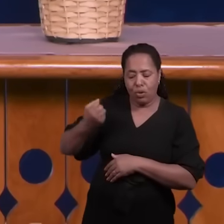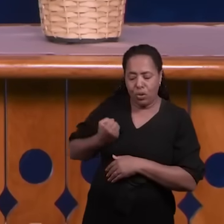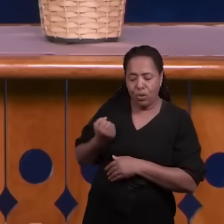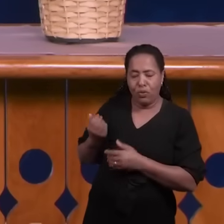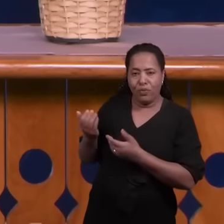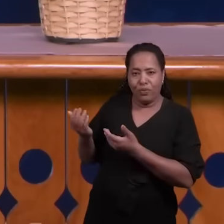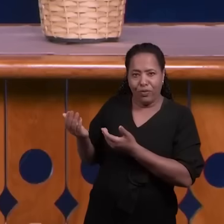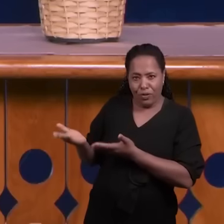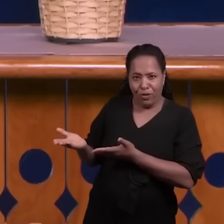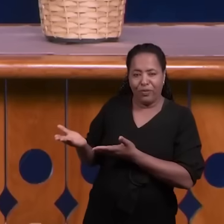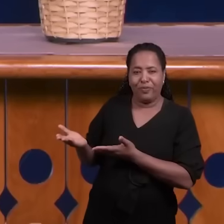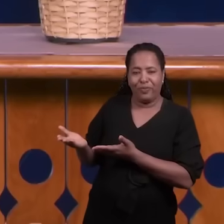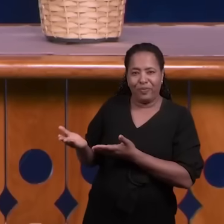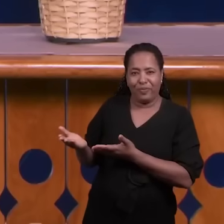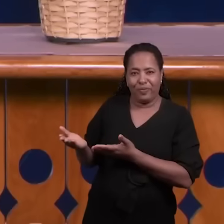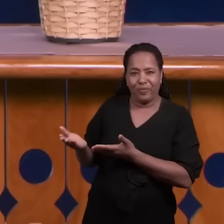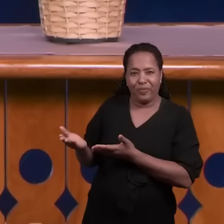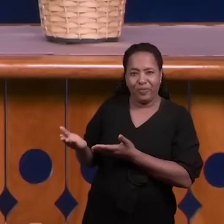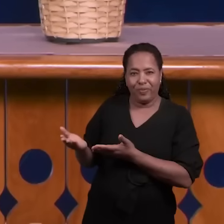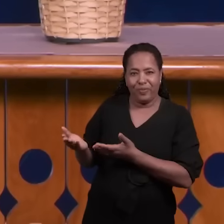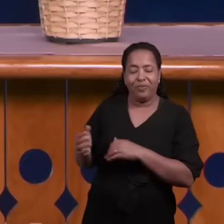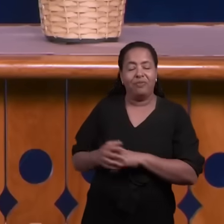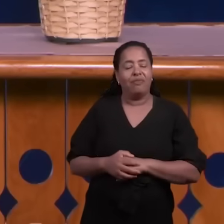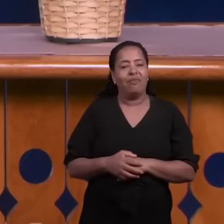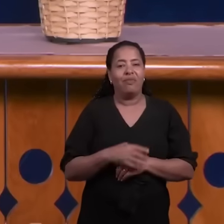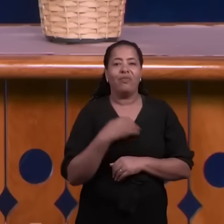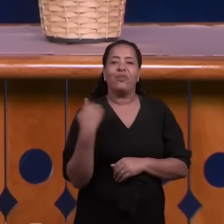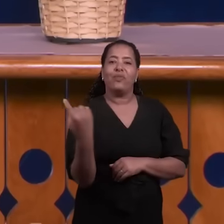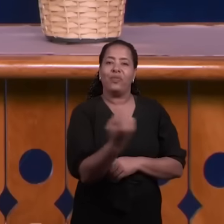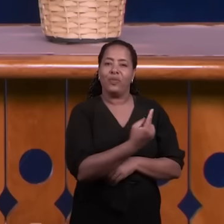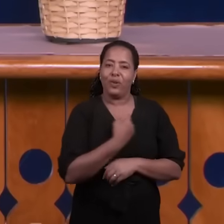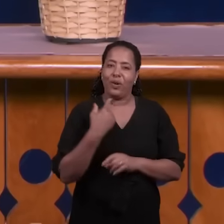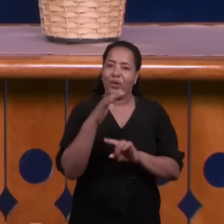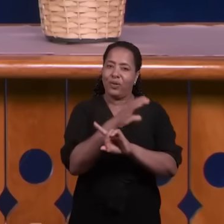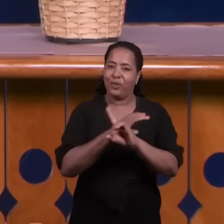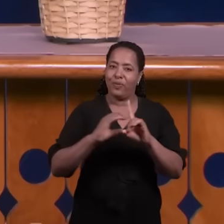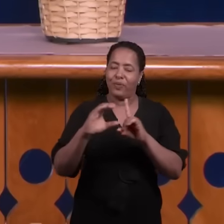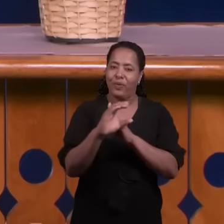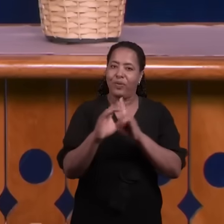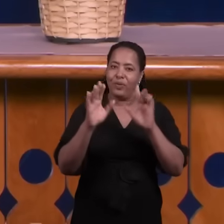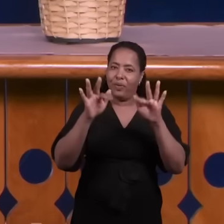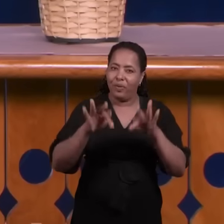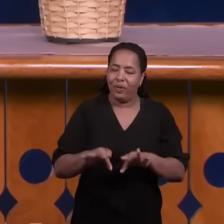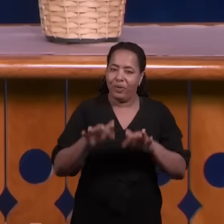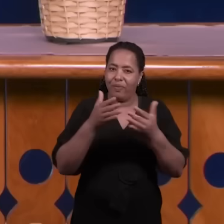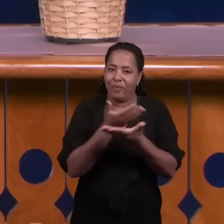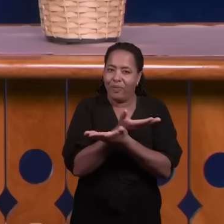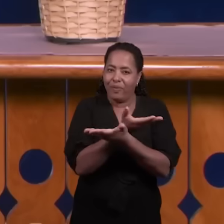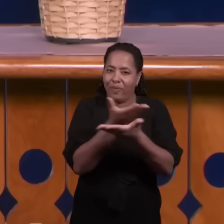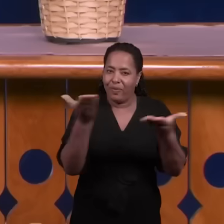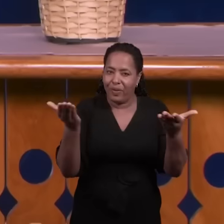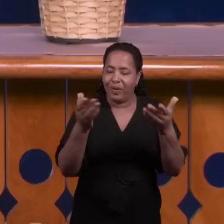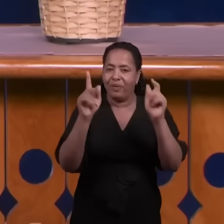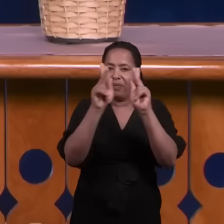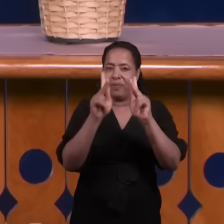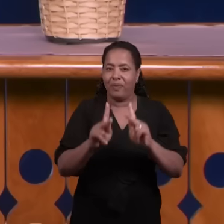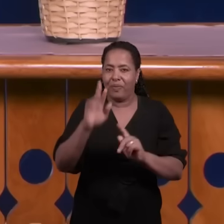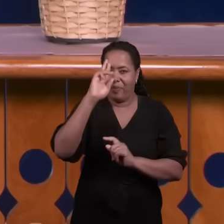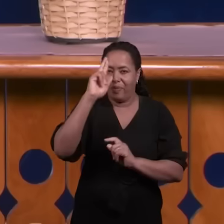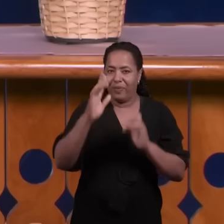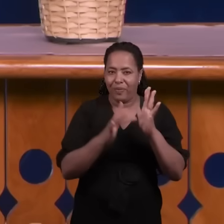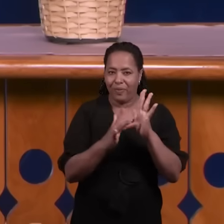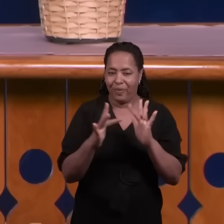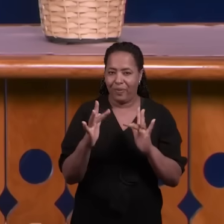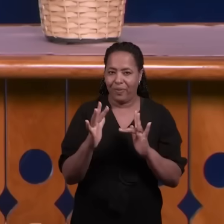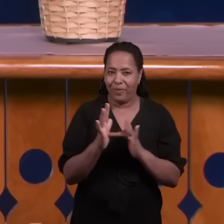contato conosco pelo 0800. Nosso culto está assim encerrado. A